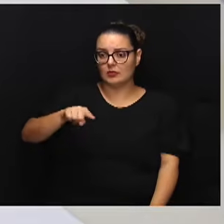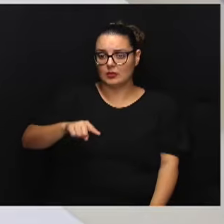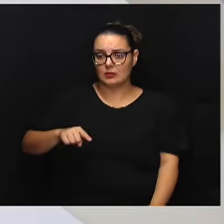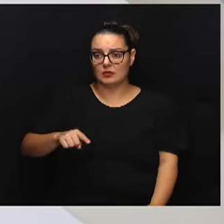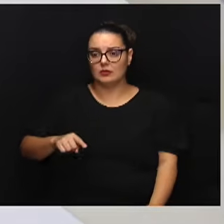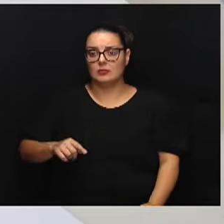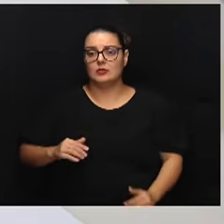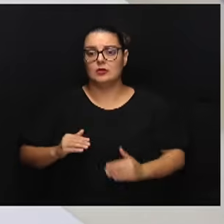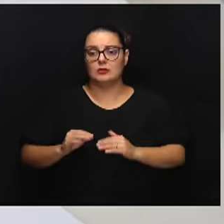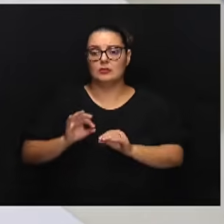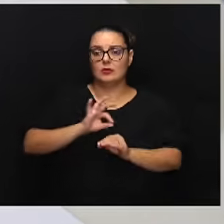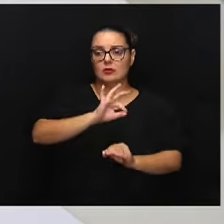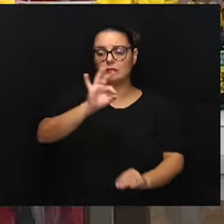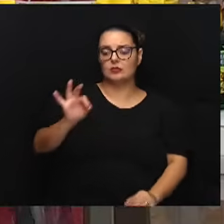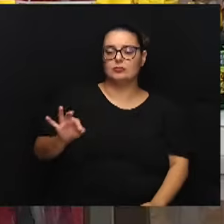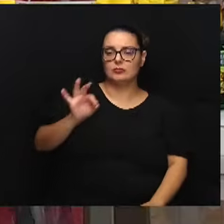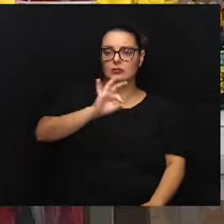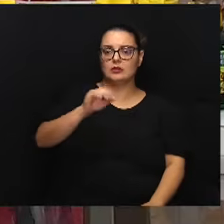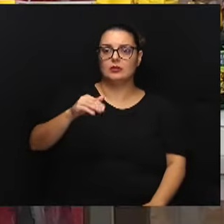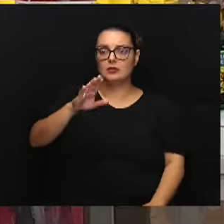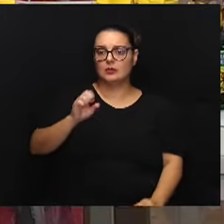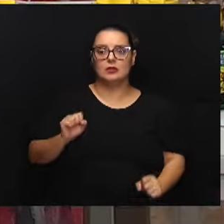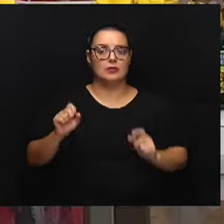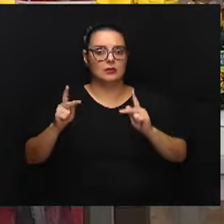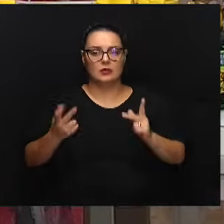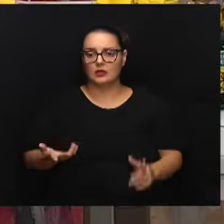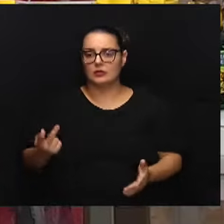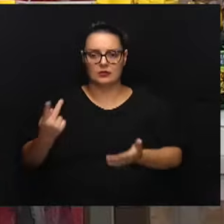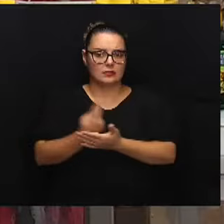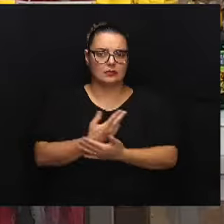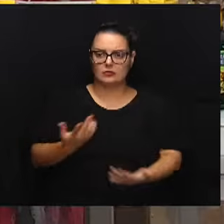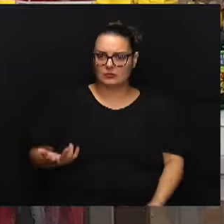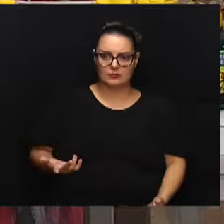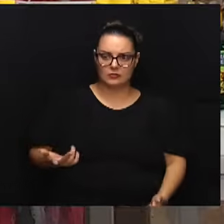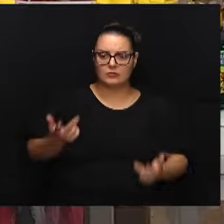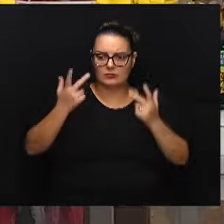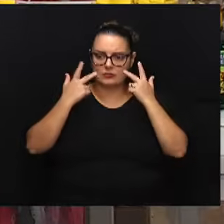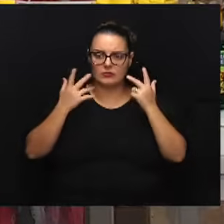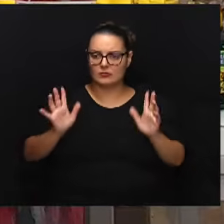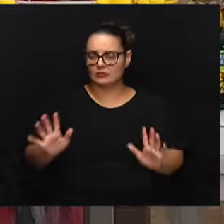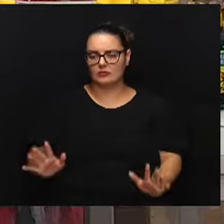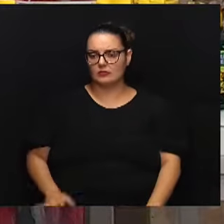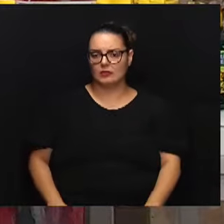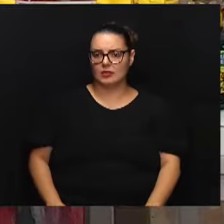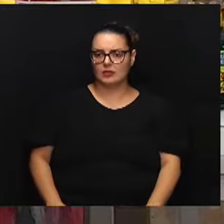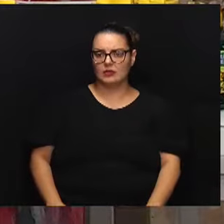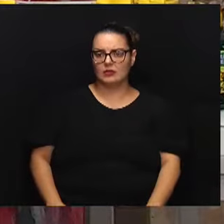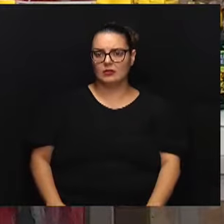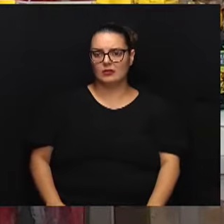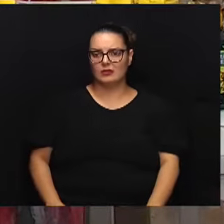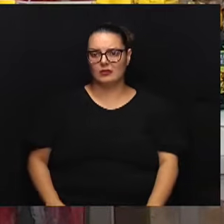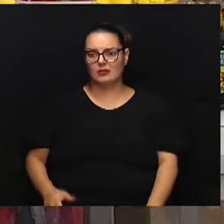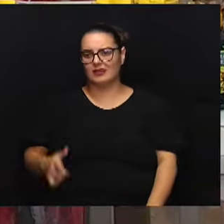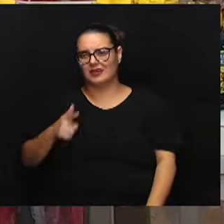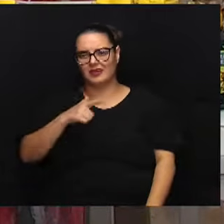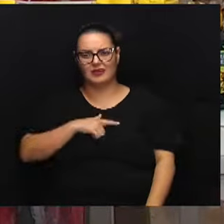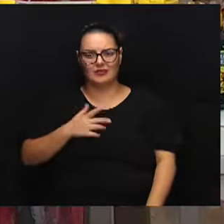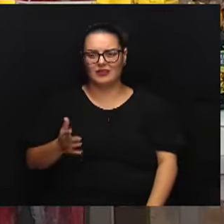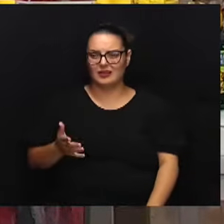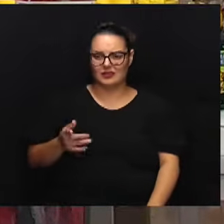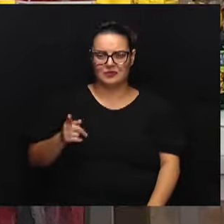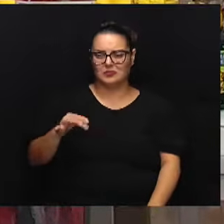pouquinho pra cima. E tá tudo bem, gente, se vocês errarem, sabe? Ai, mas ficou feio na testa. Se